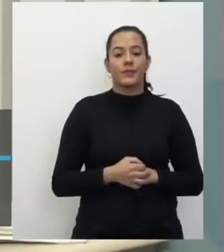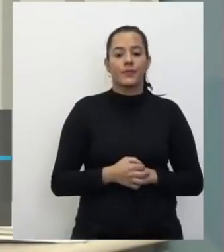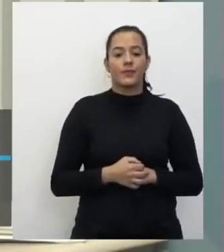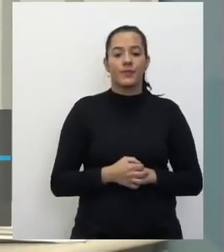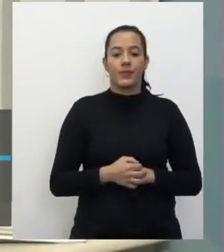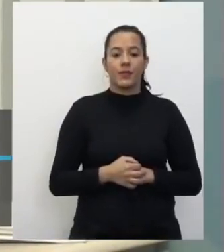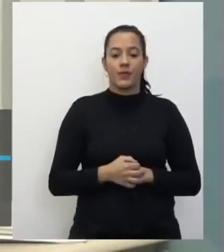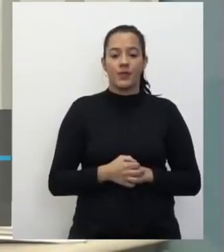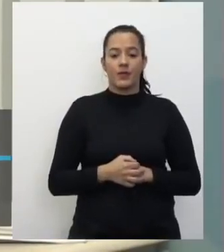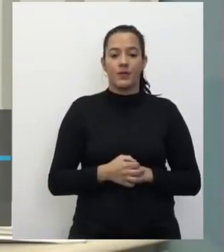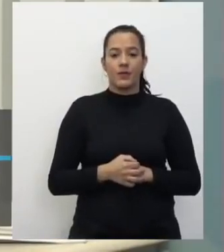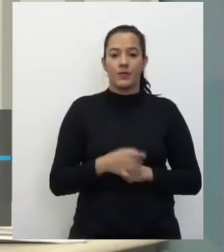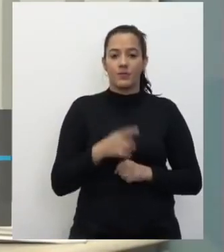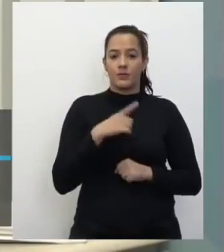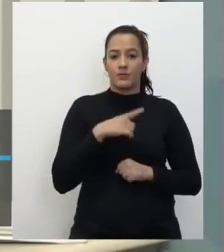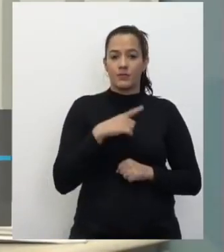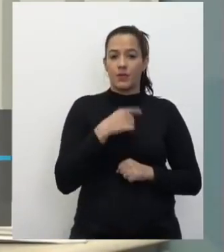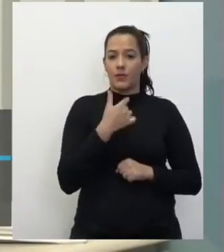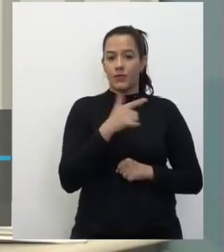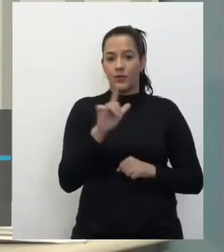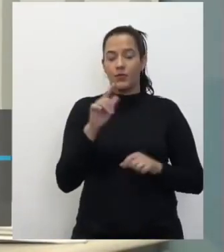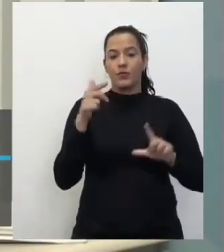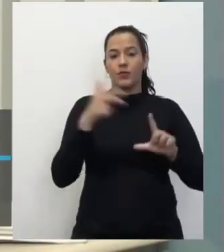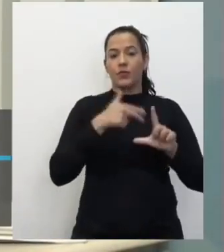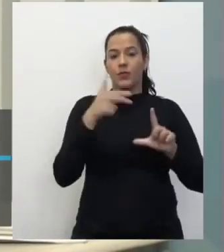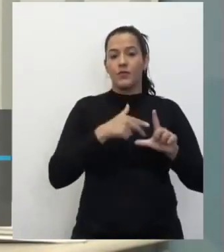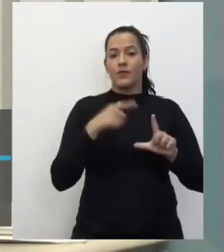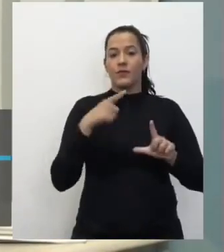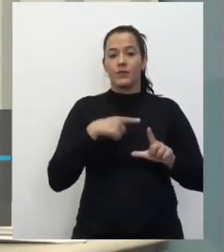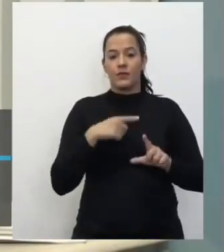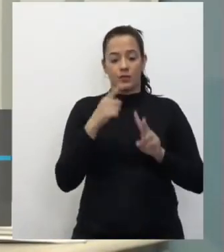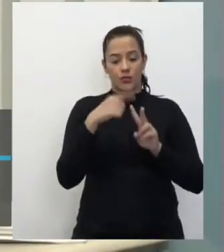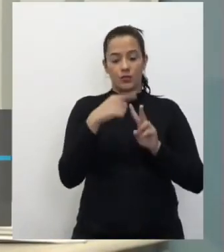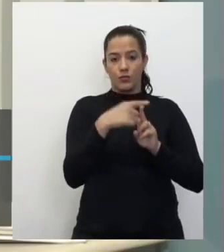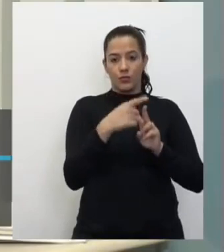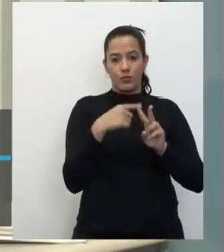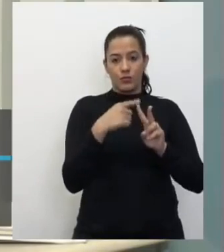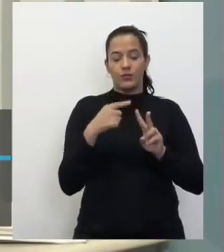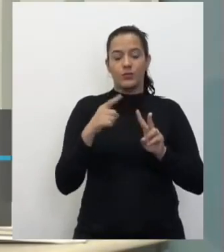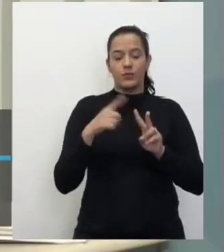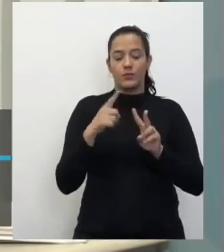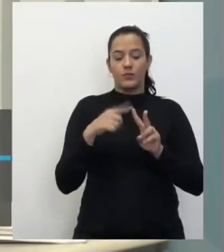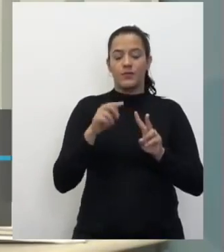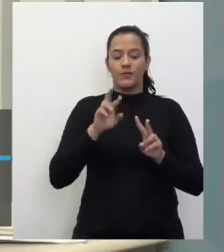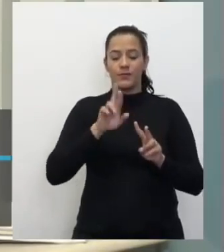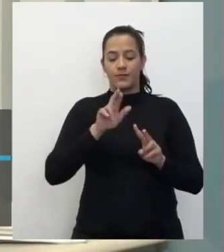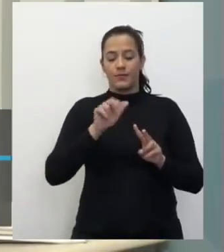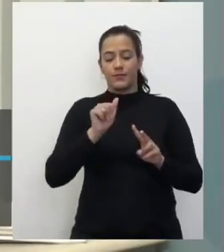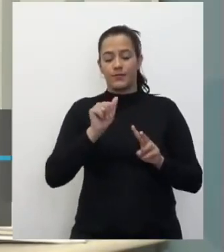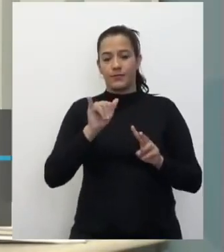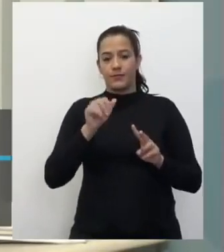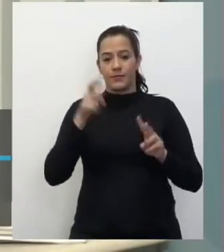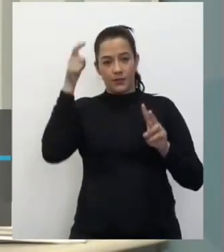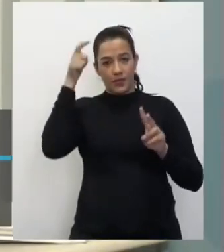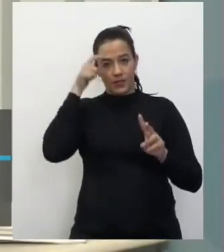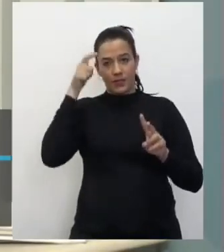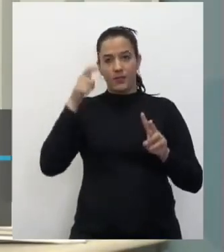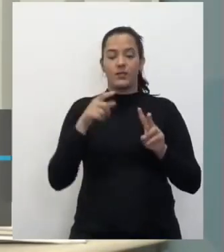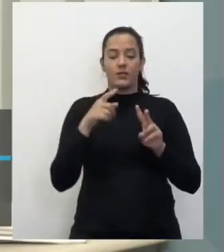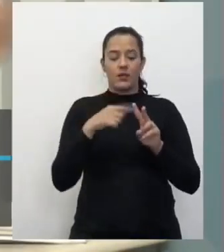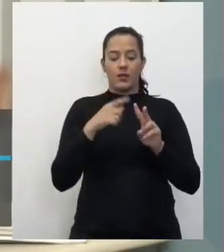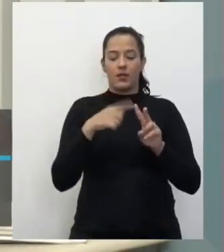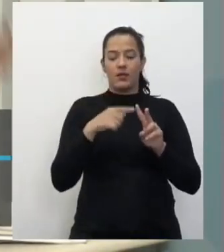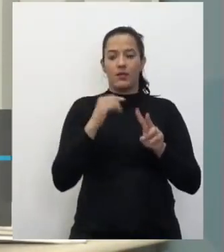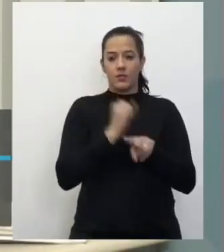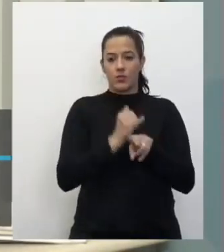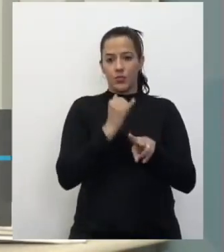As Minhas Filhinhas. Ela aparece em 2 novelas. Ela é da Rainha da Sucata. E depois ela aparece lá na Deus Nos Acuda,